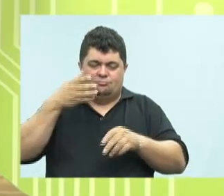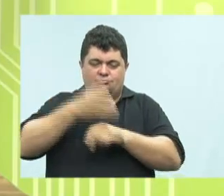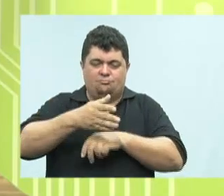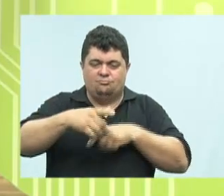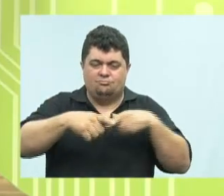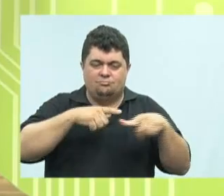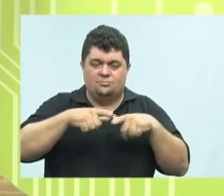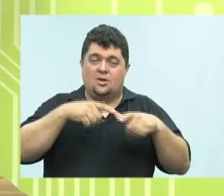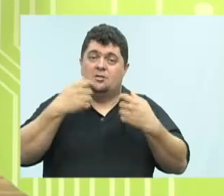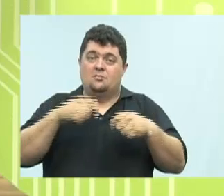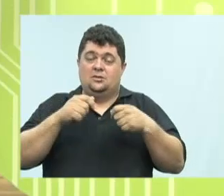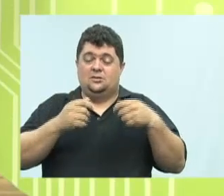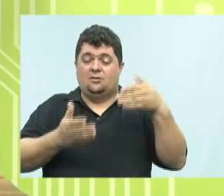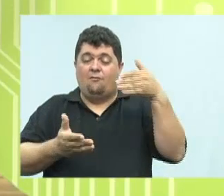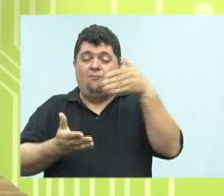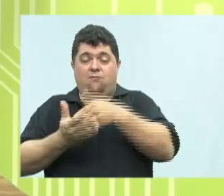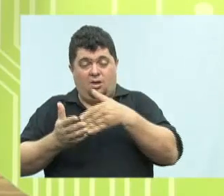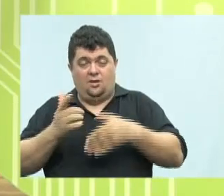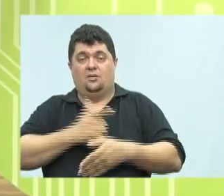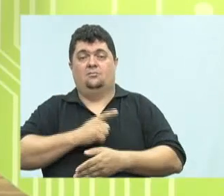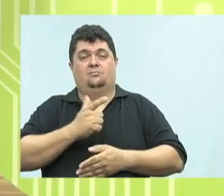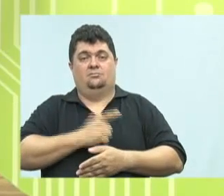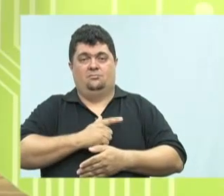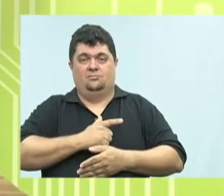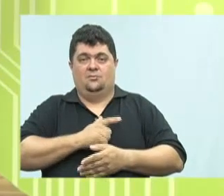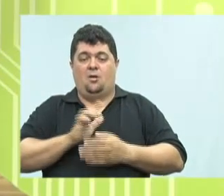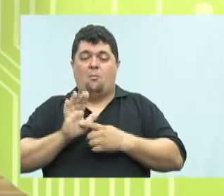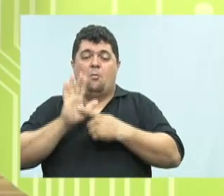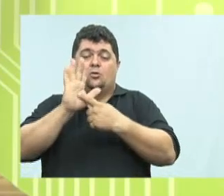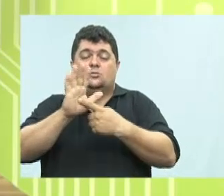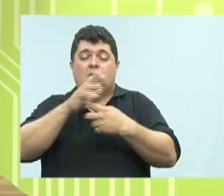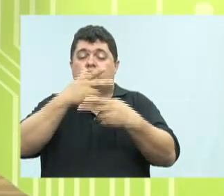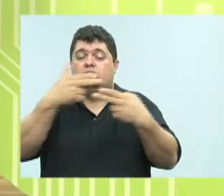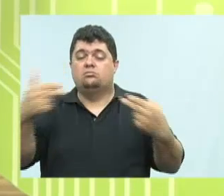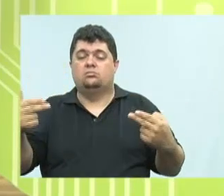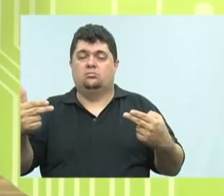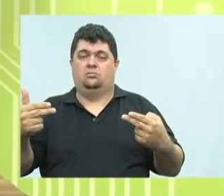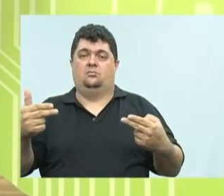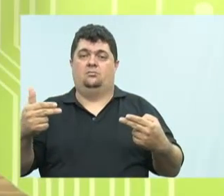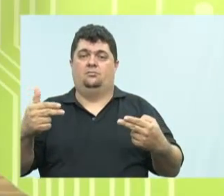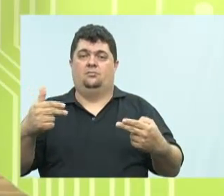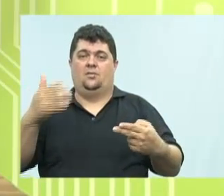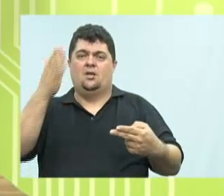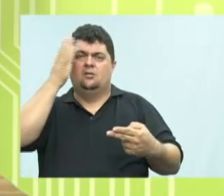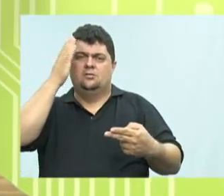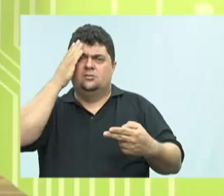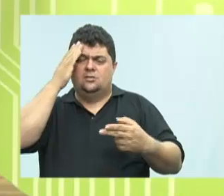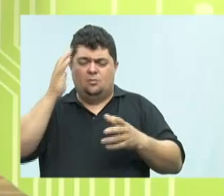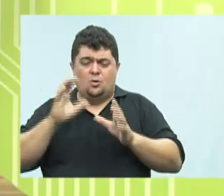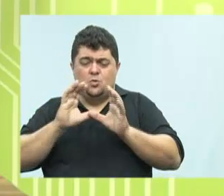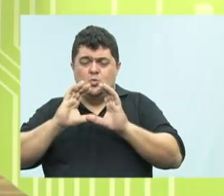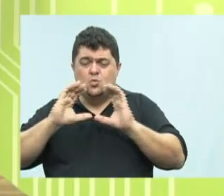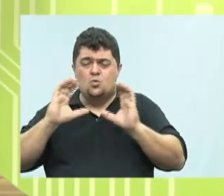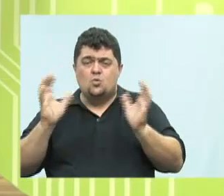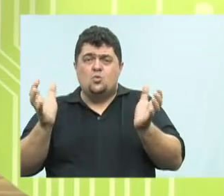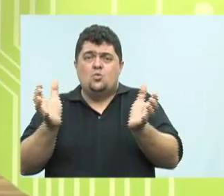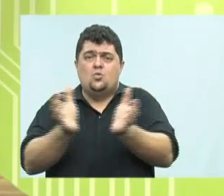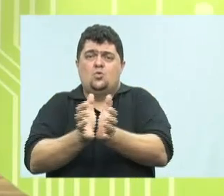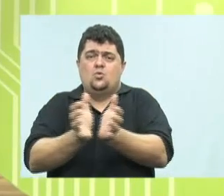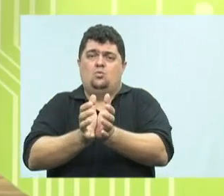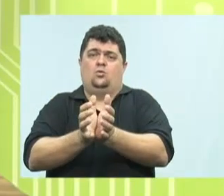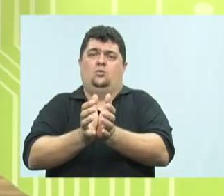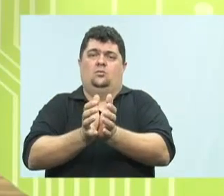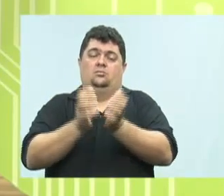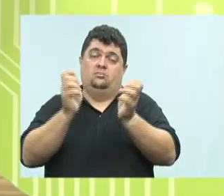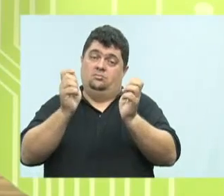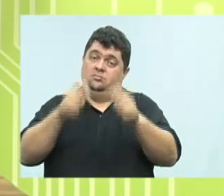ter um produto final, em um saber sistematizado. Esse saber sistematizado, ele só é